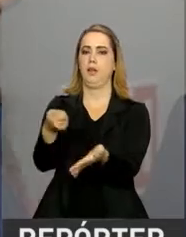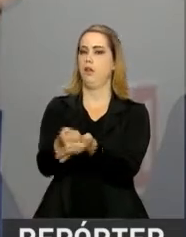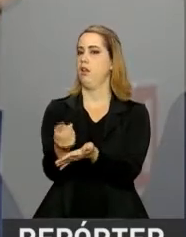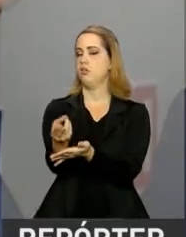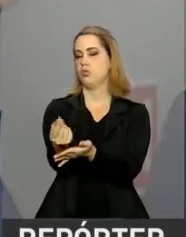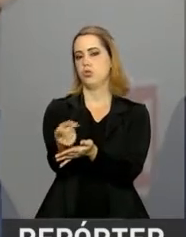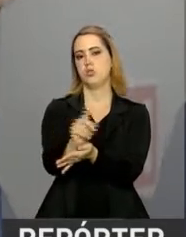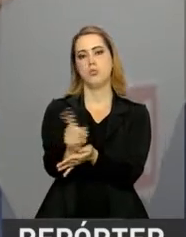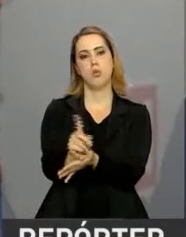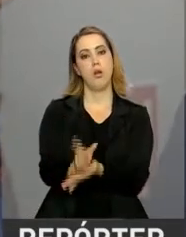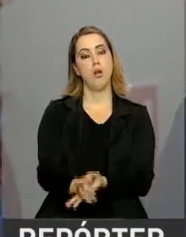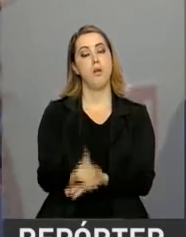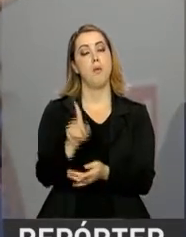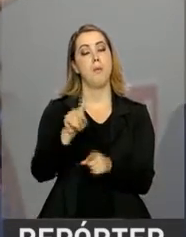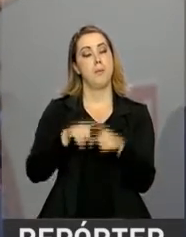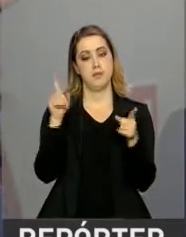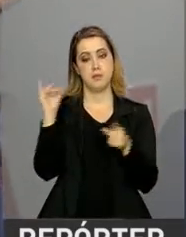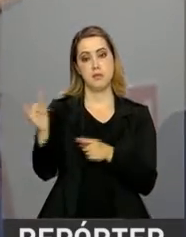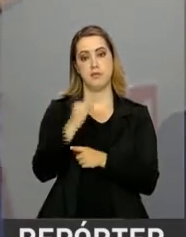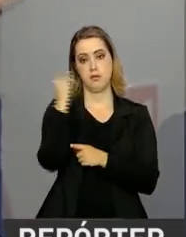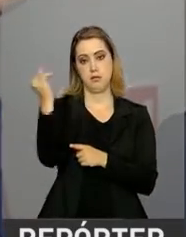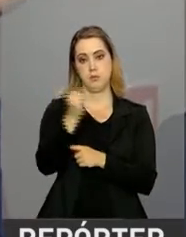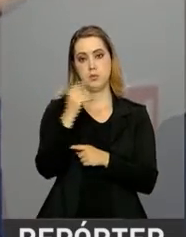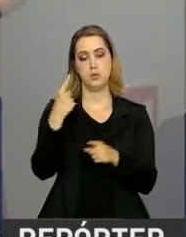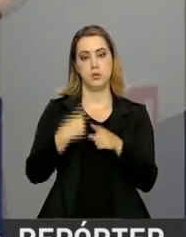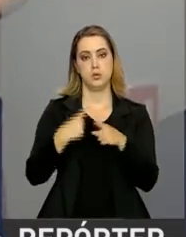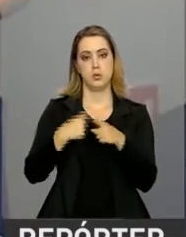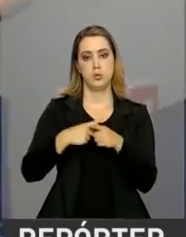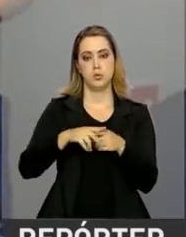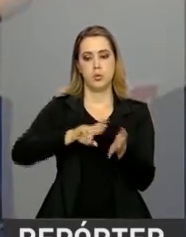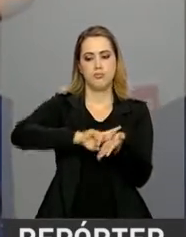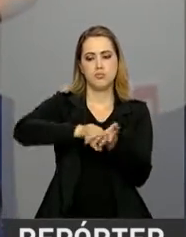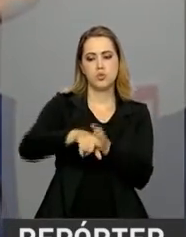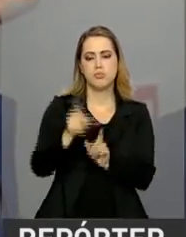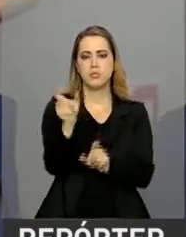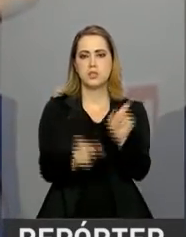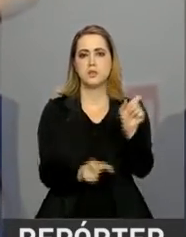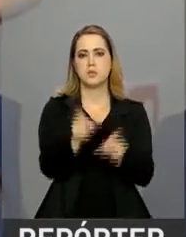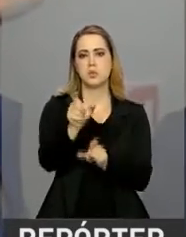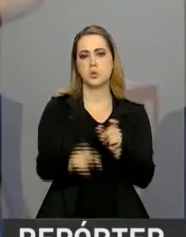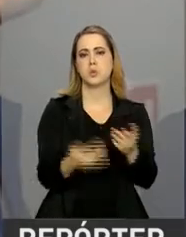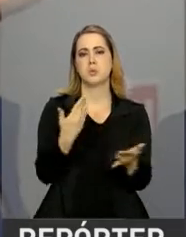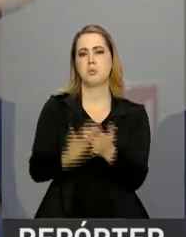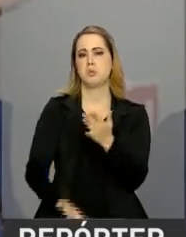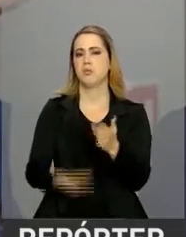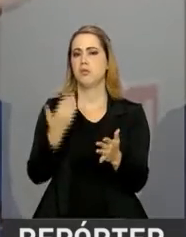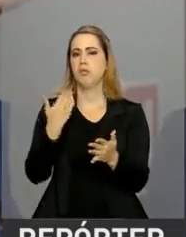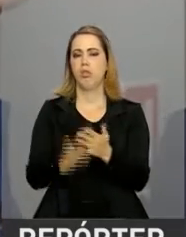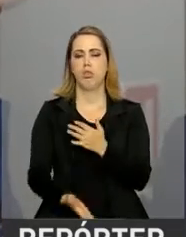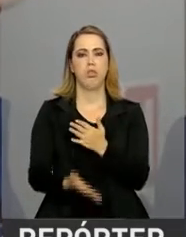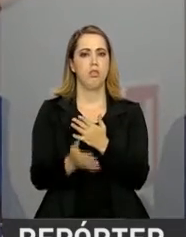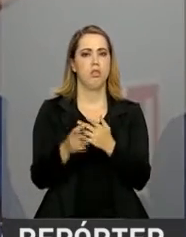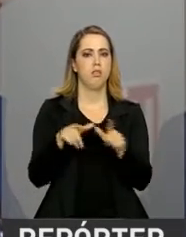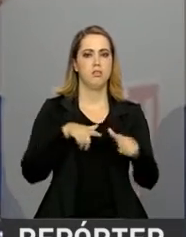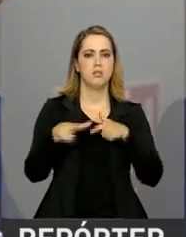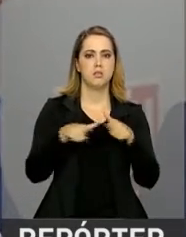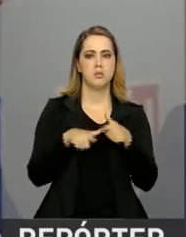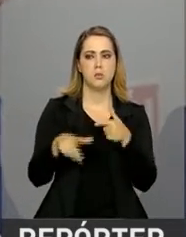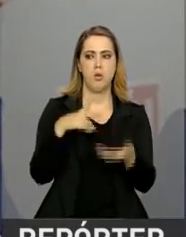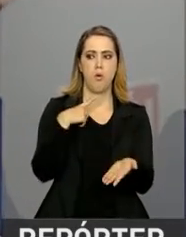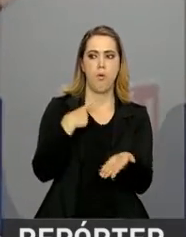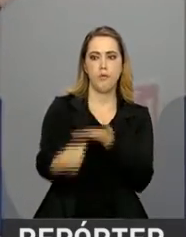importante, porque muitos daqueles que foram perseguidos pelo regime militar perderam o emprego, tiveram que tirar seus filhos da